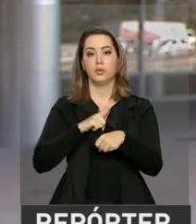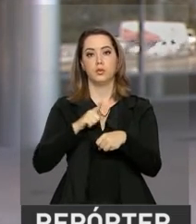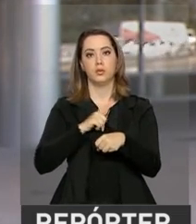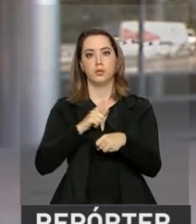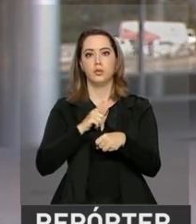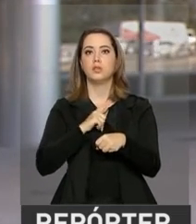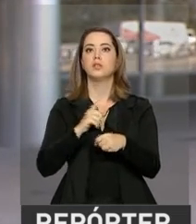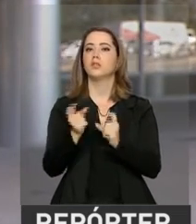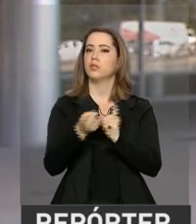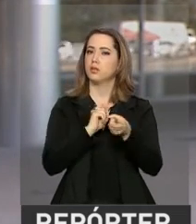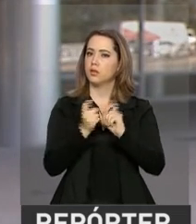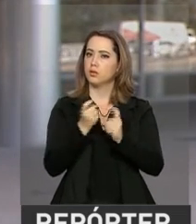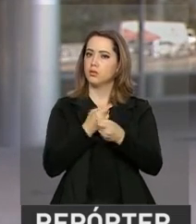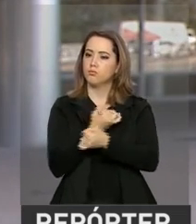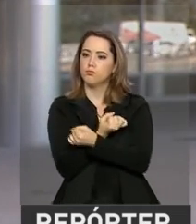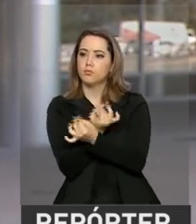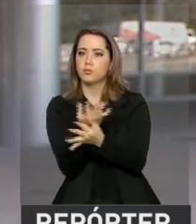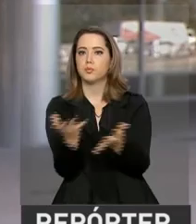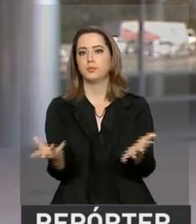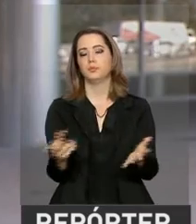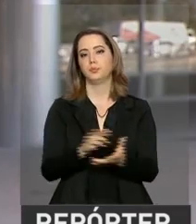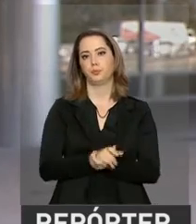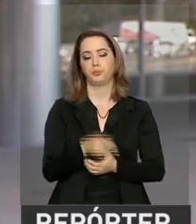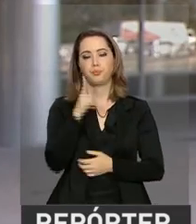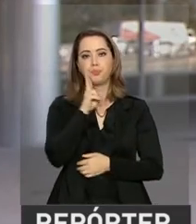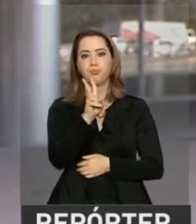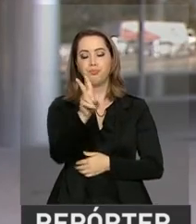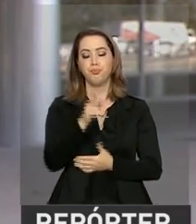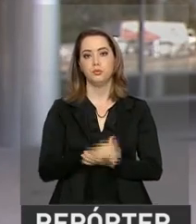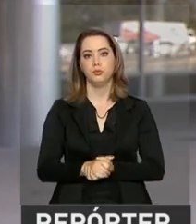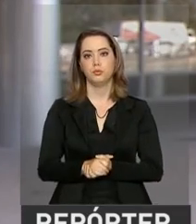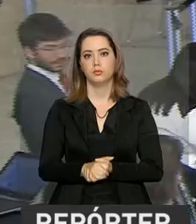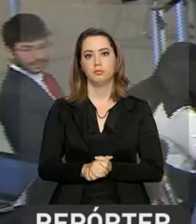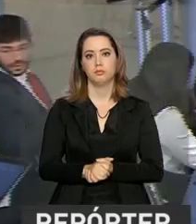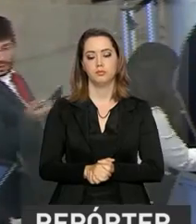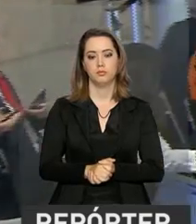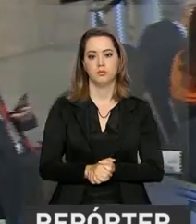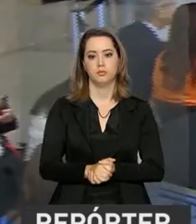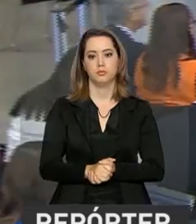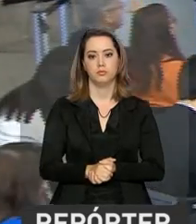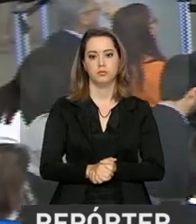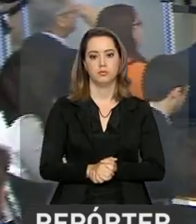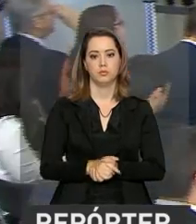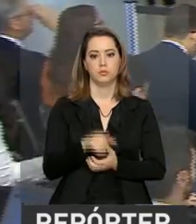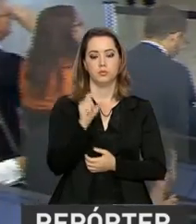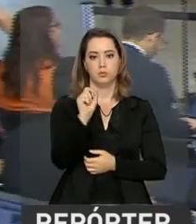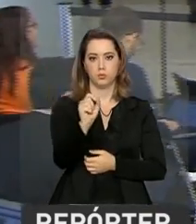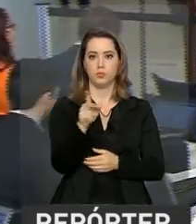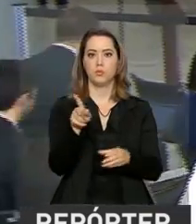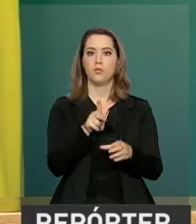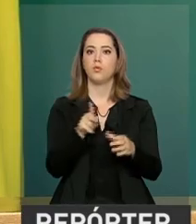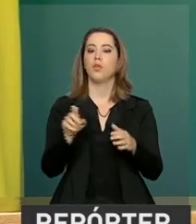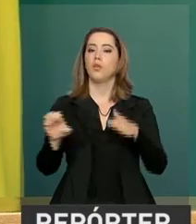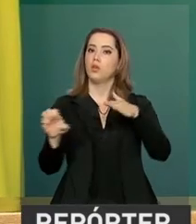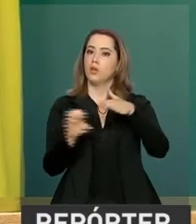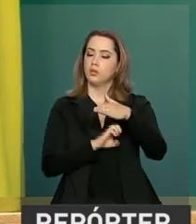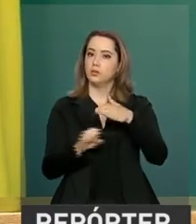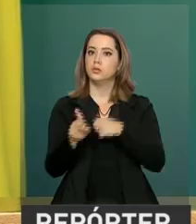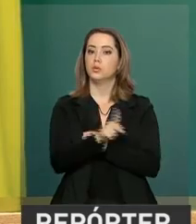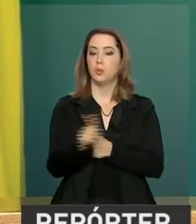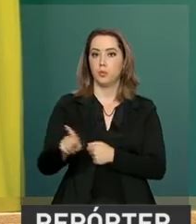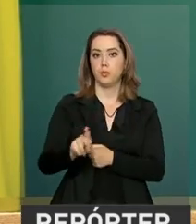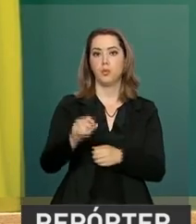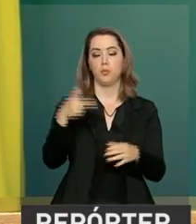gestão compartilhada na distribuidora. Vamos ver na reportagem. O presidente da Petrobras explicou que na reunião